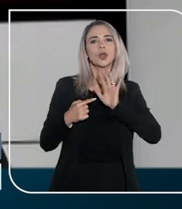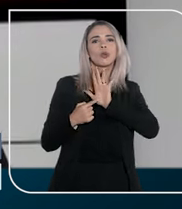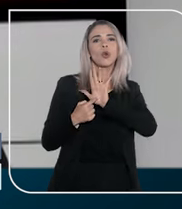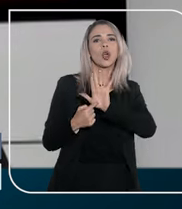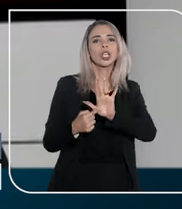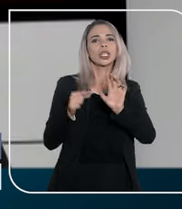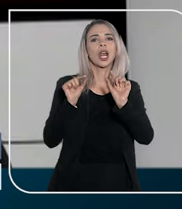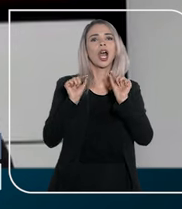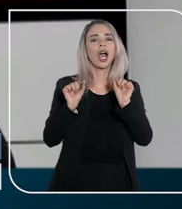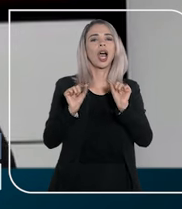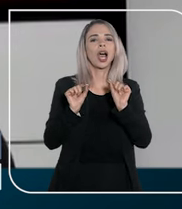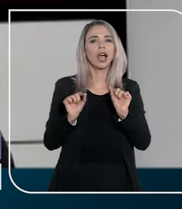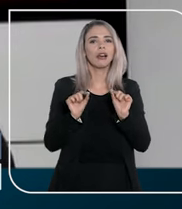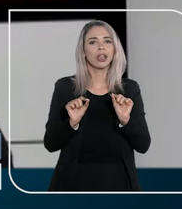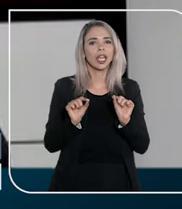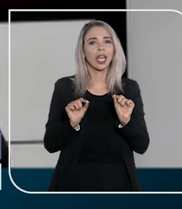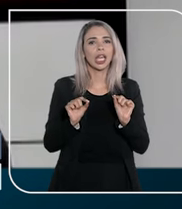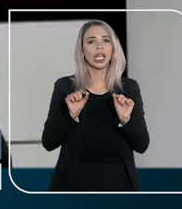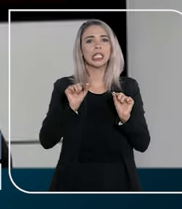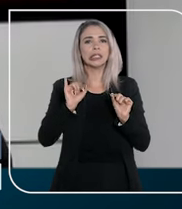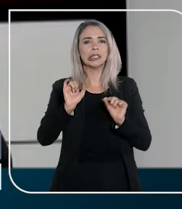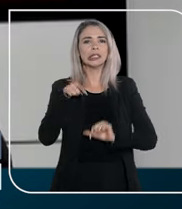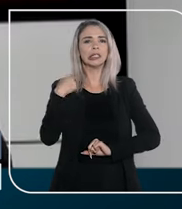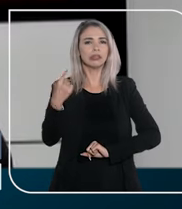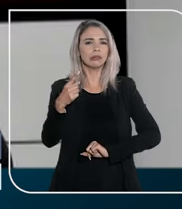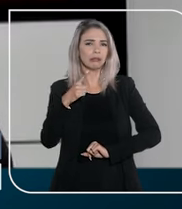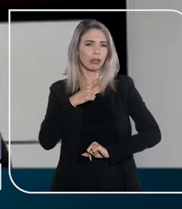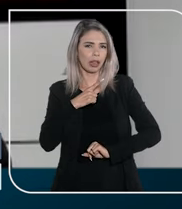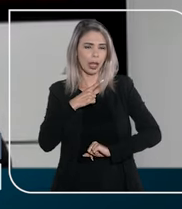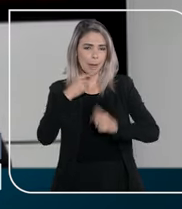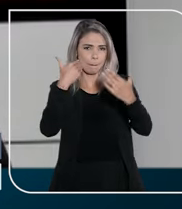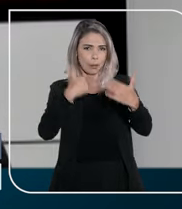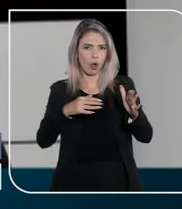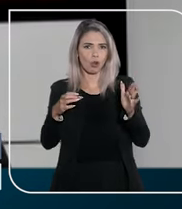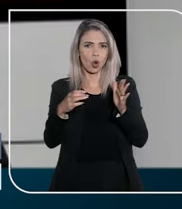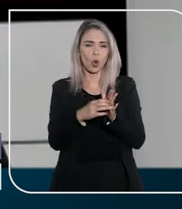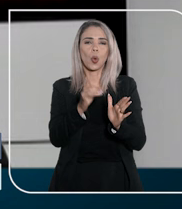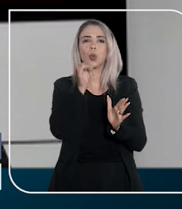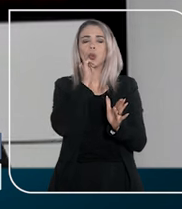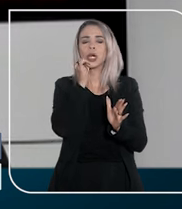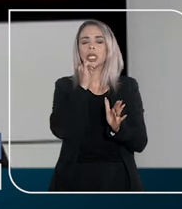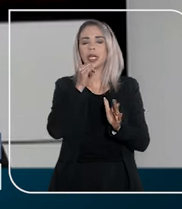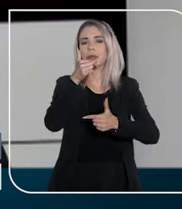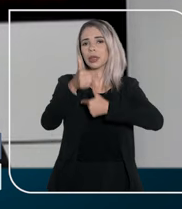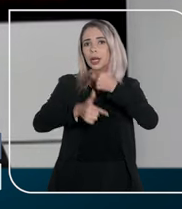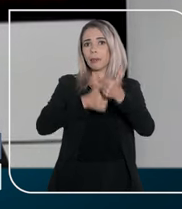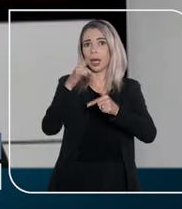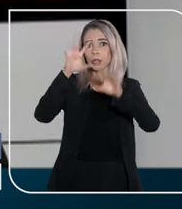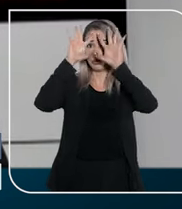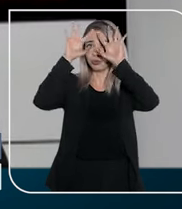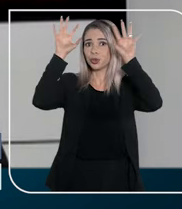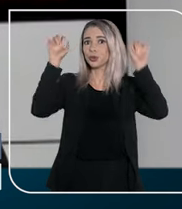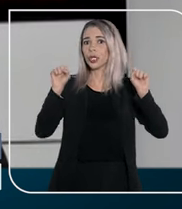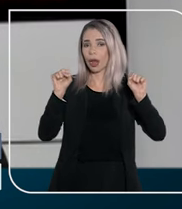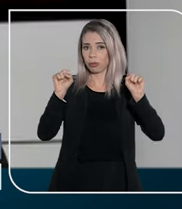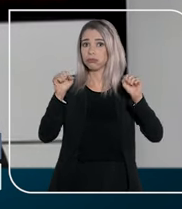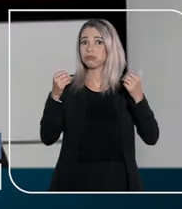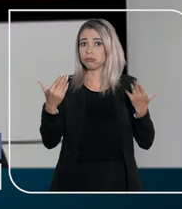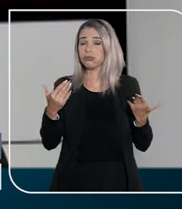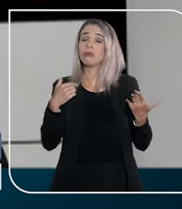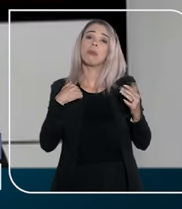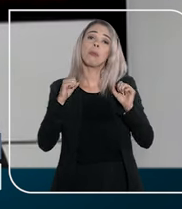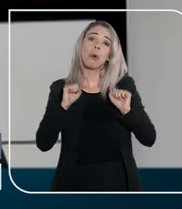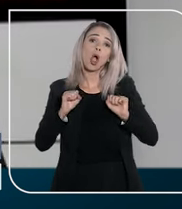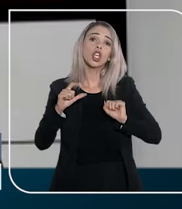de alongar um pouco. Quando nós temos um concurso público, por exemplo, uma carreira de tribunal, eu posso ter ali